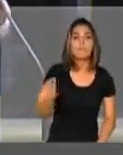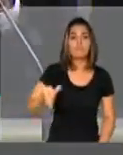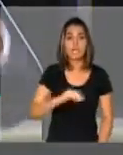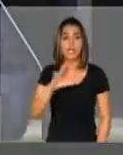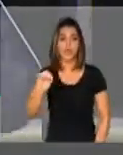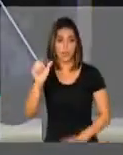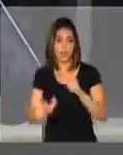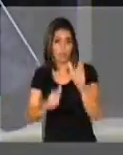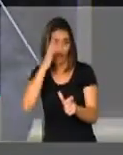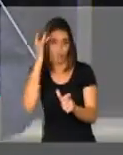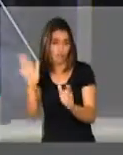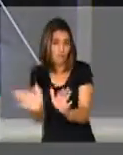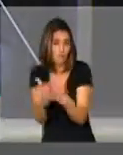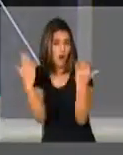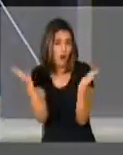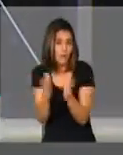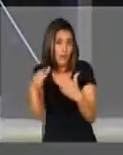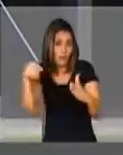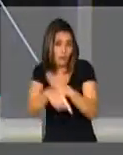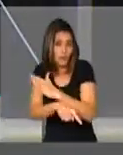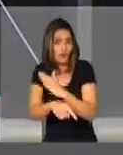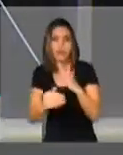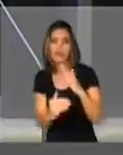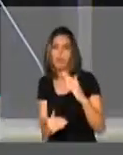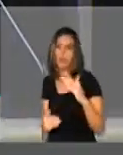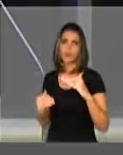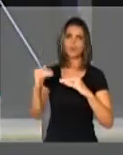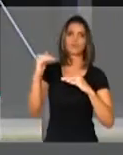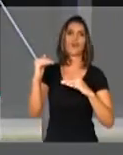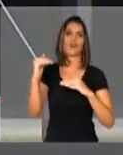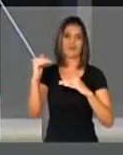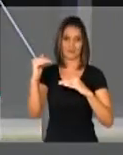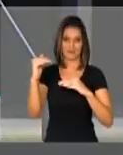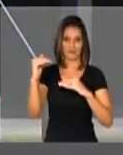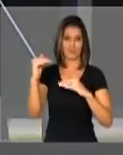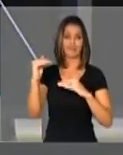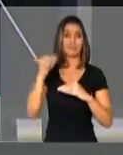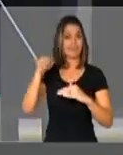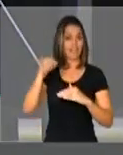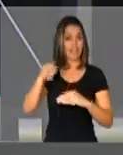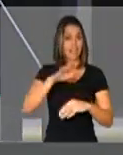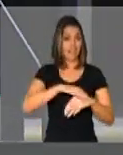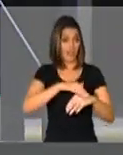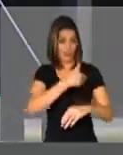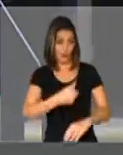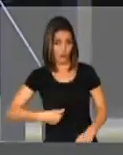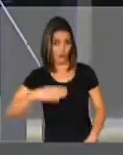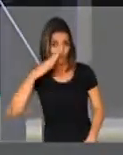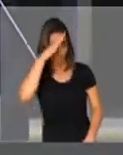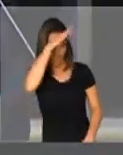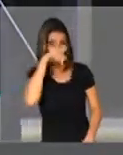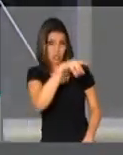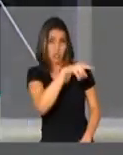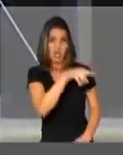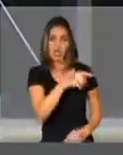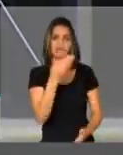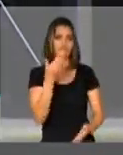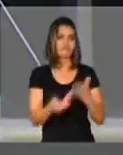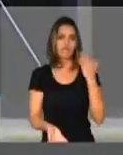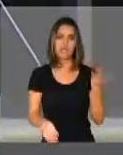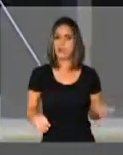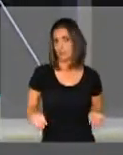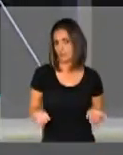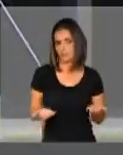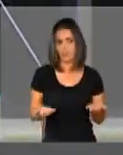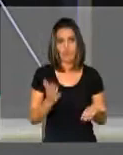brasileiros da pobreza absoluta. E é esta política que o senhor Jair Bolsonaro